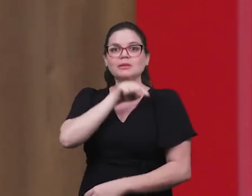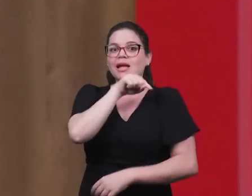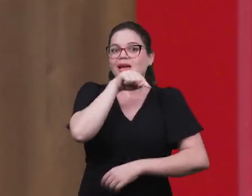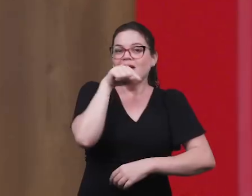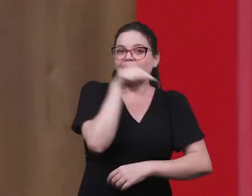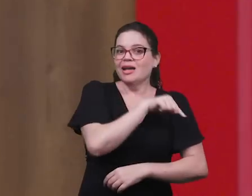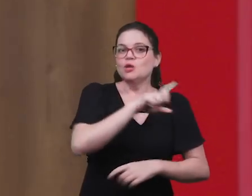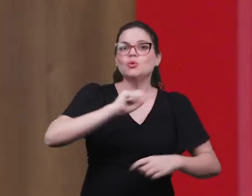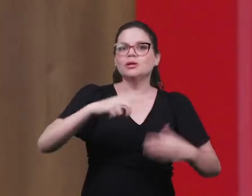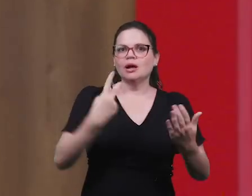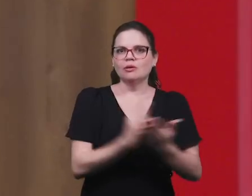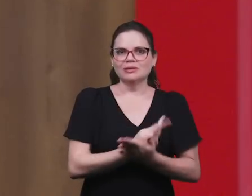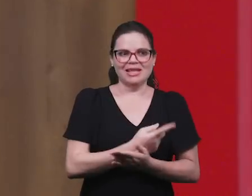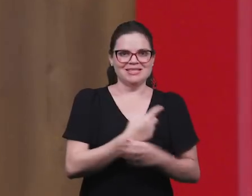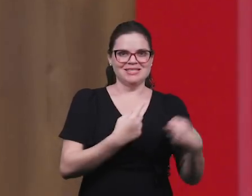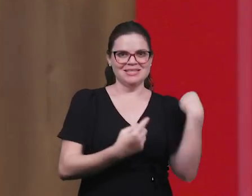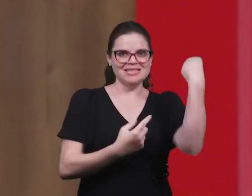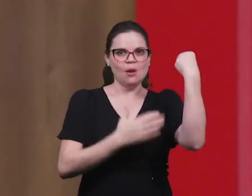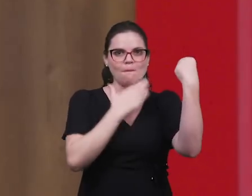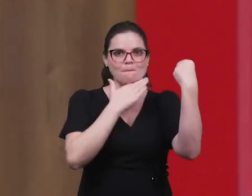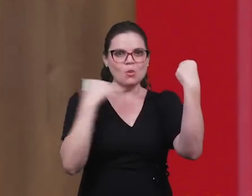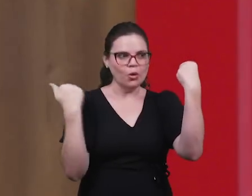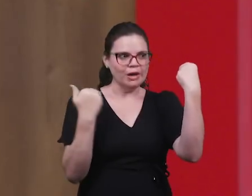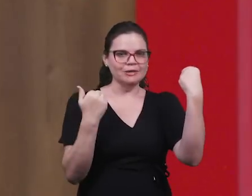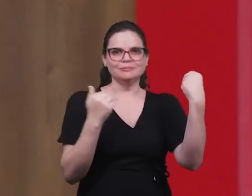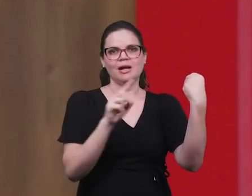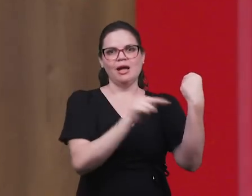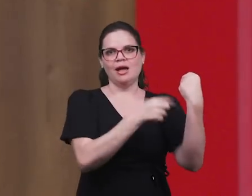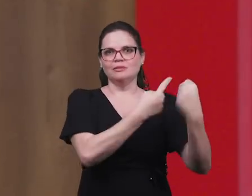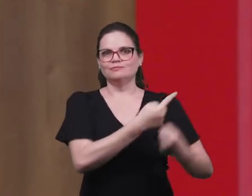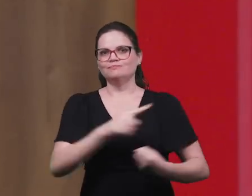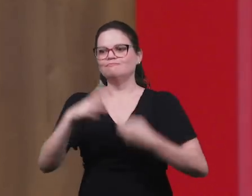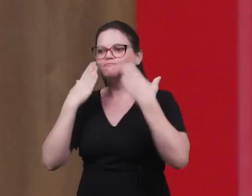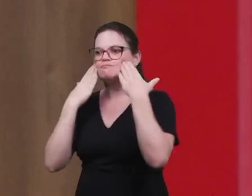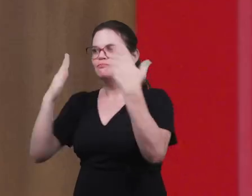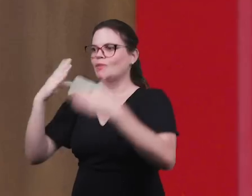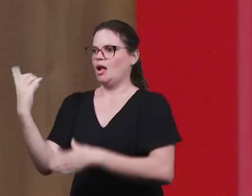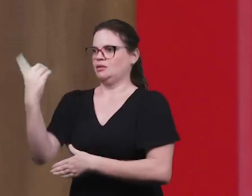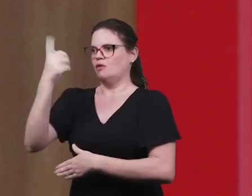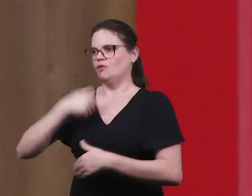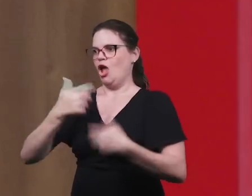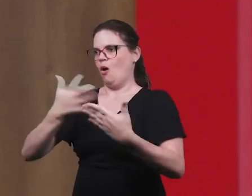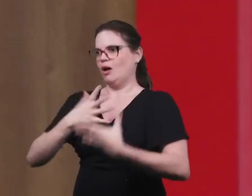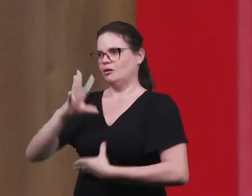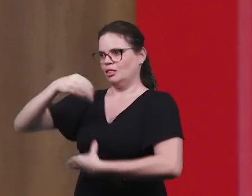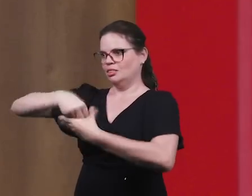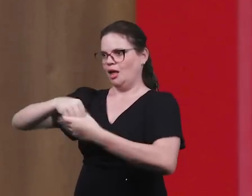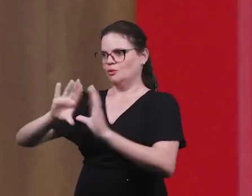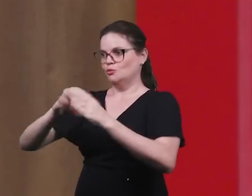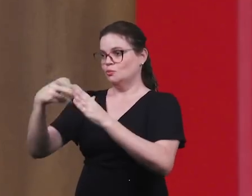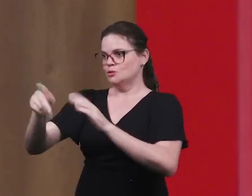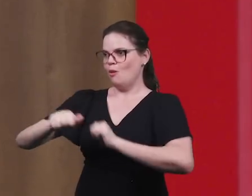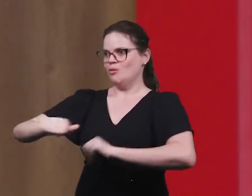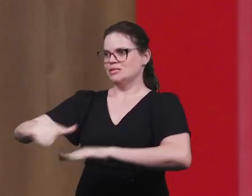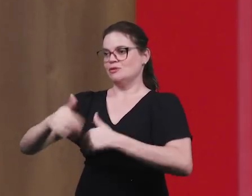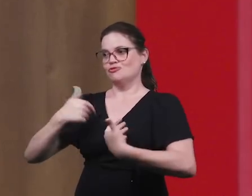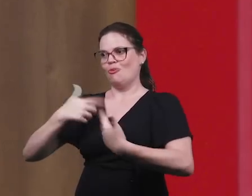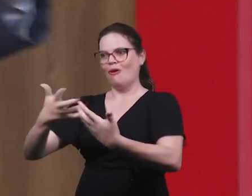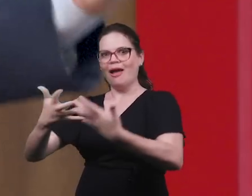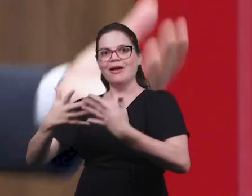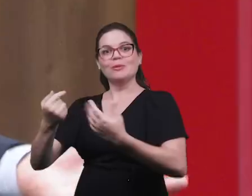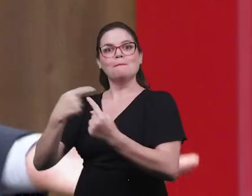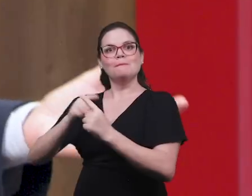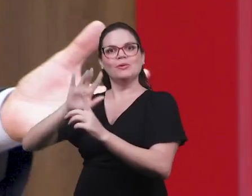fim proveitoso daquela situação de sabedoria? Saul, talvez se Davi tivesse matado Saul, tivesse criado um